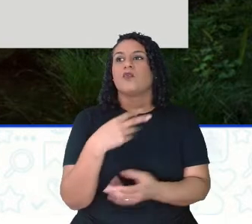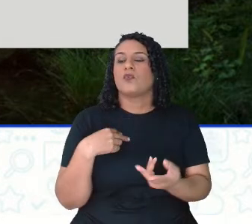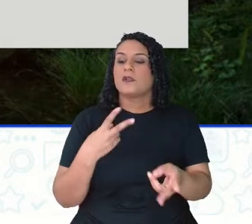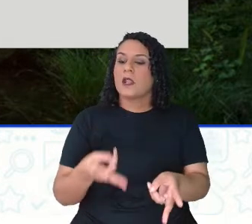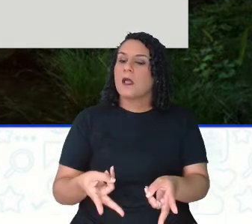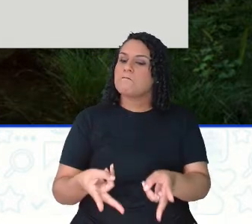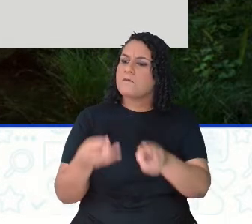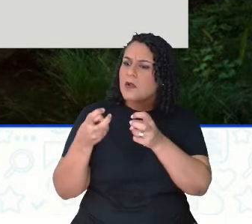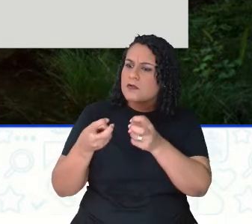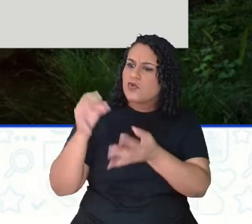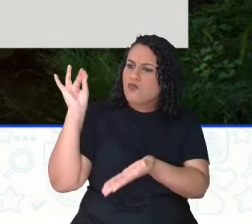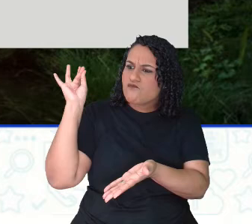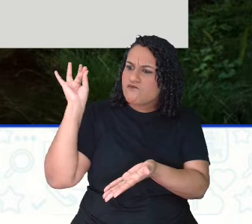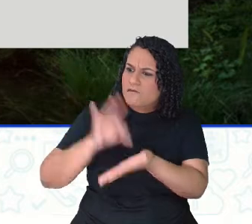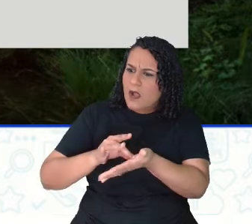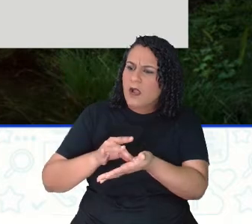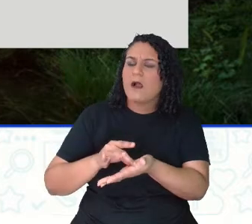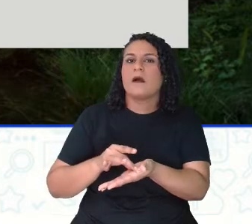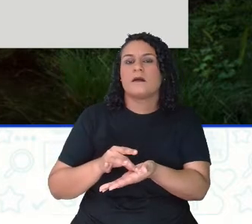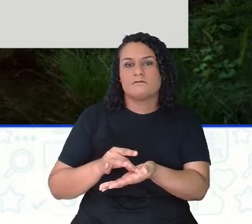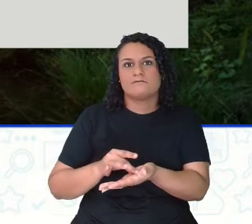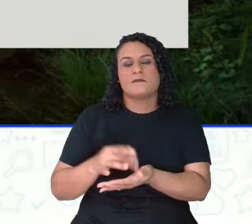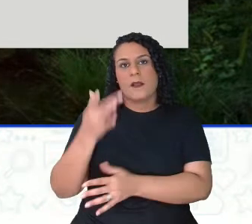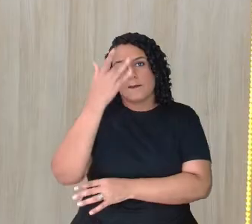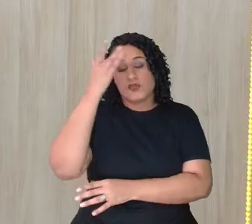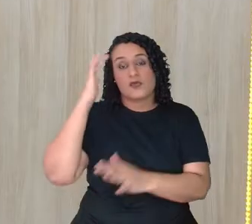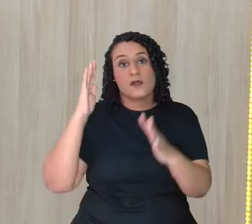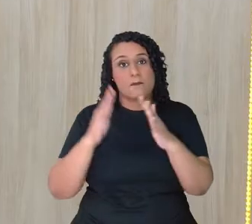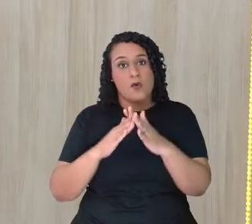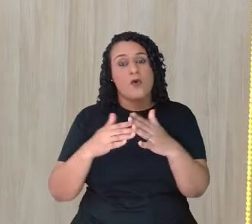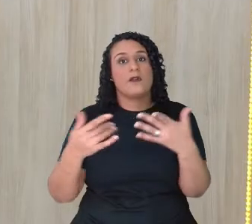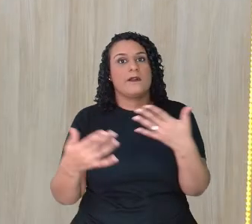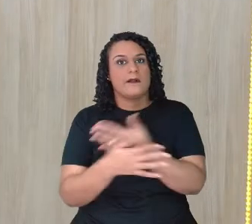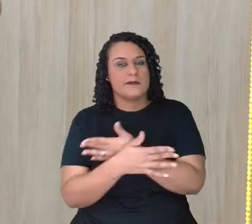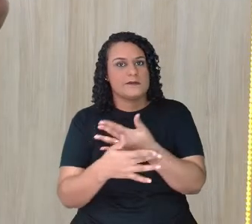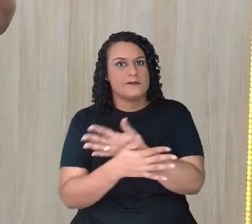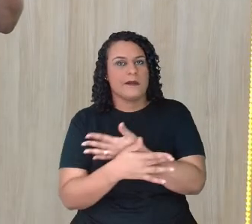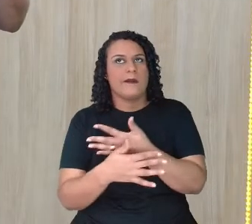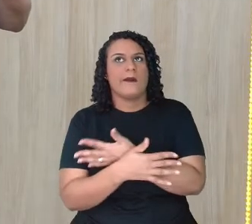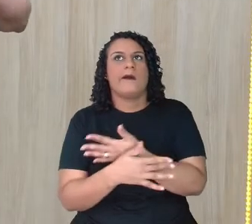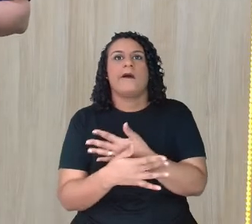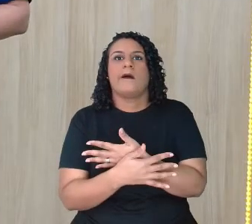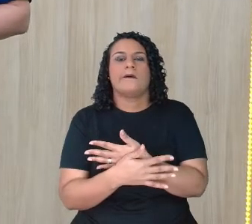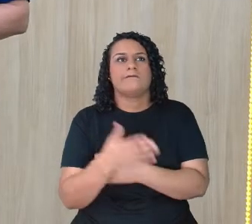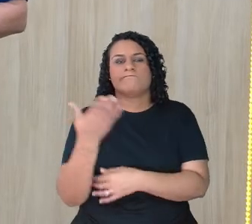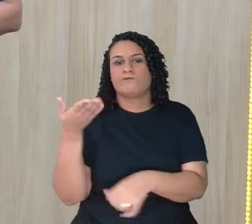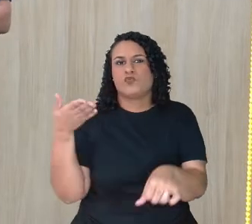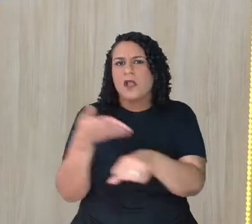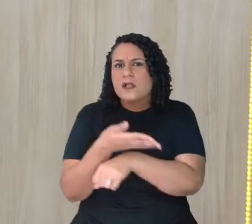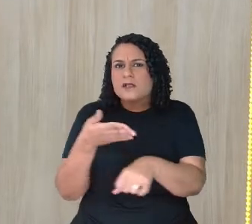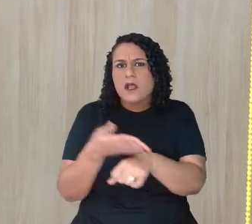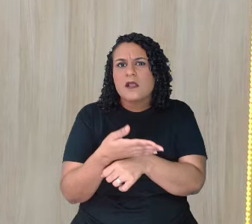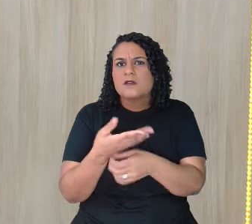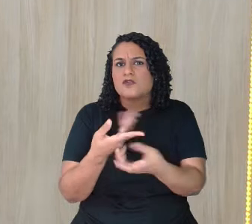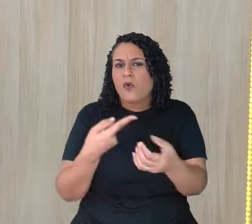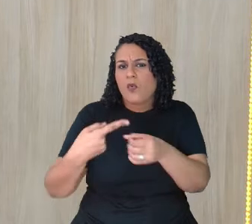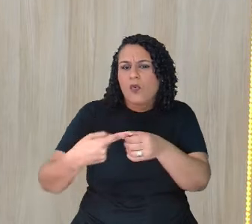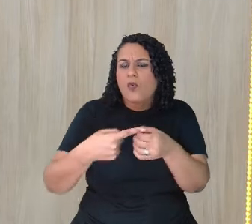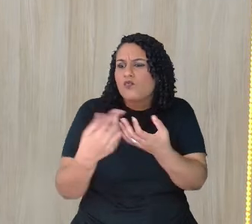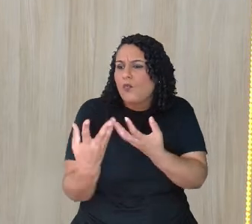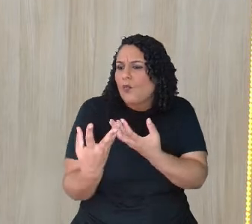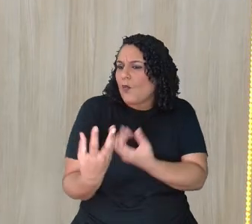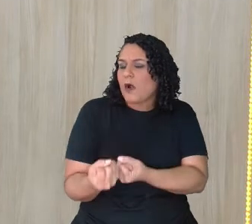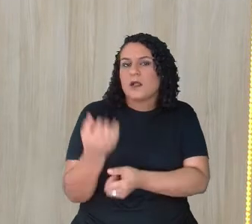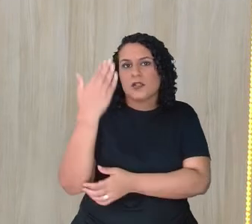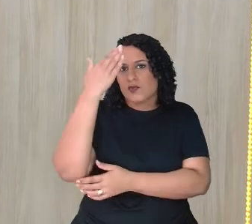a realidade. Então, quem mora na cidade e não tem esse acesso, realmente não